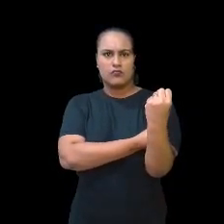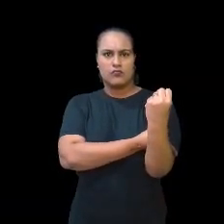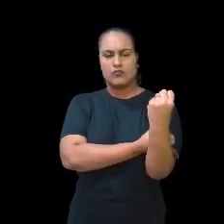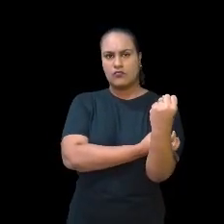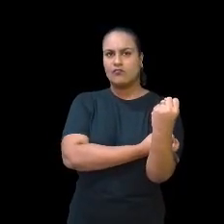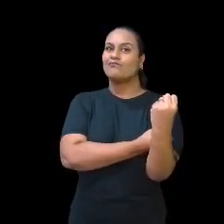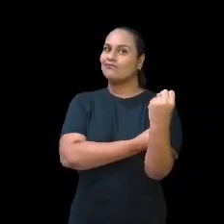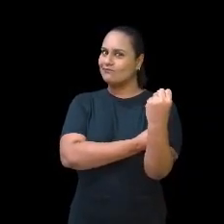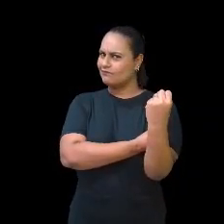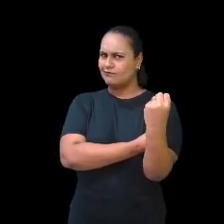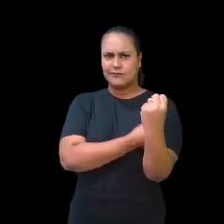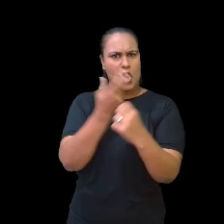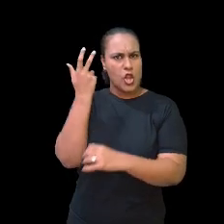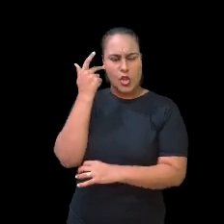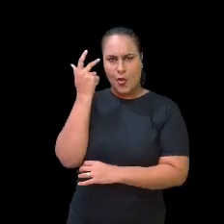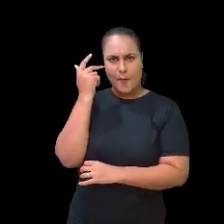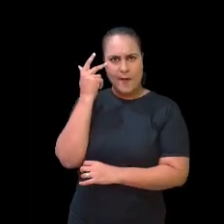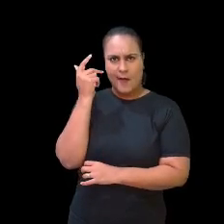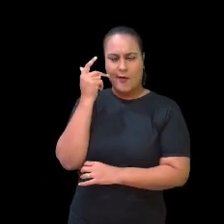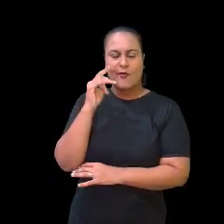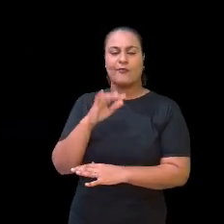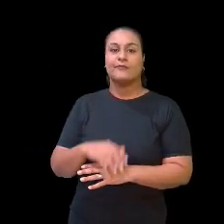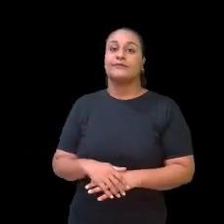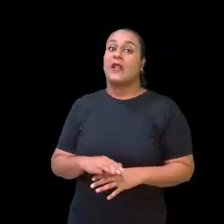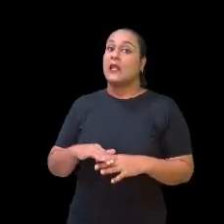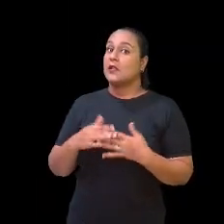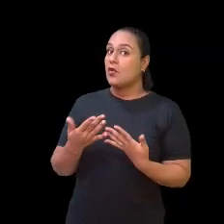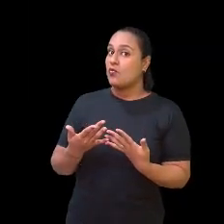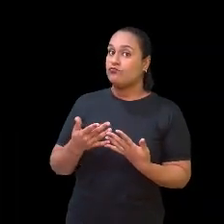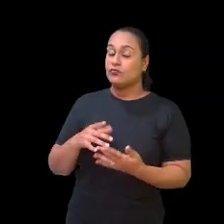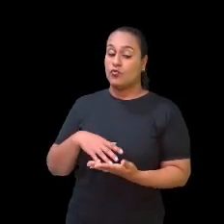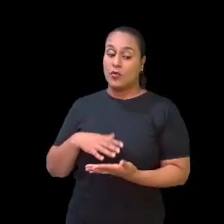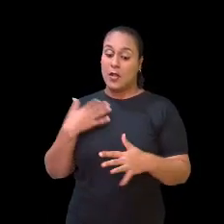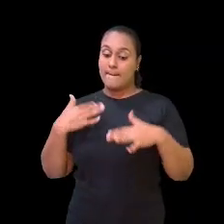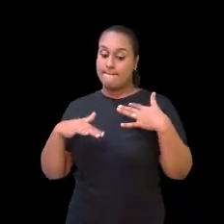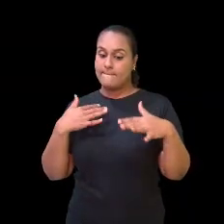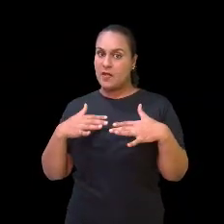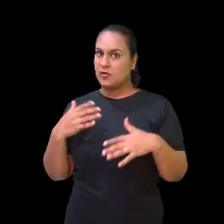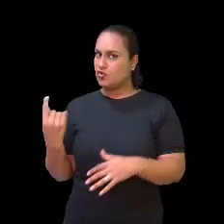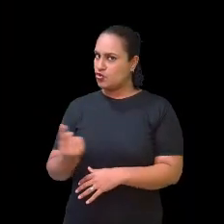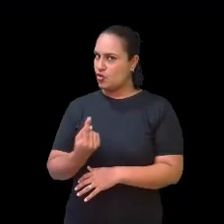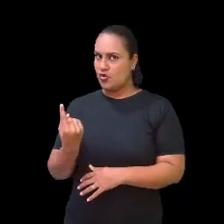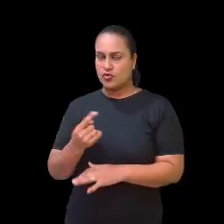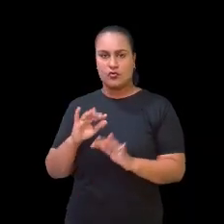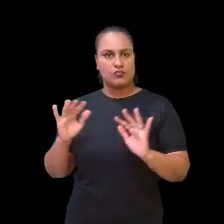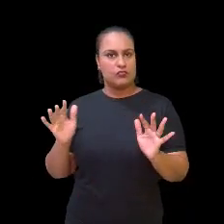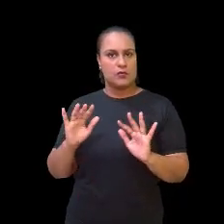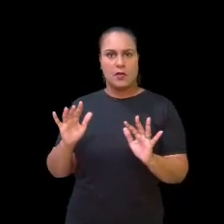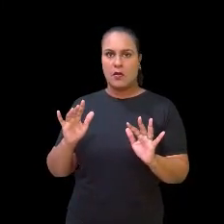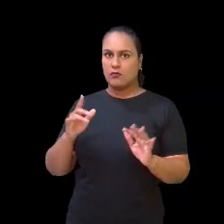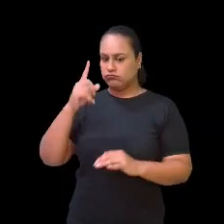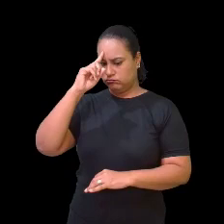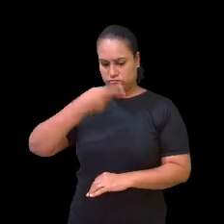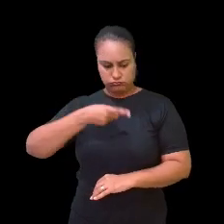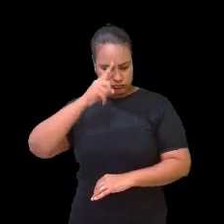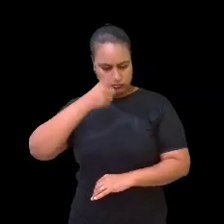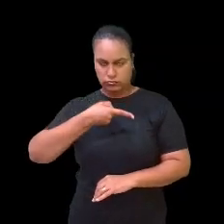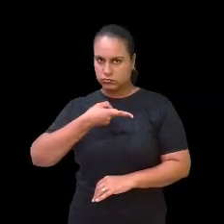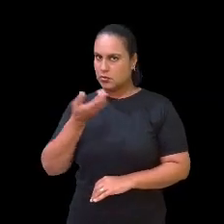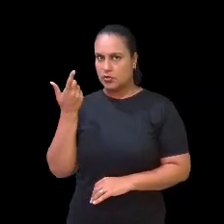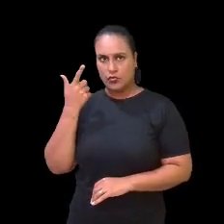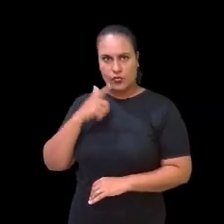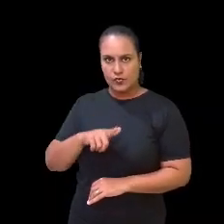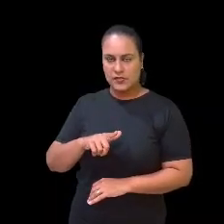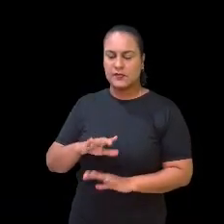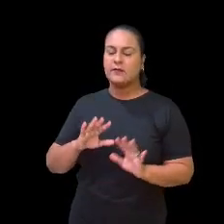tranquilamente esses meus músculos. Quando eles são involuntários, não. Eles funcionam independente do meu querer, tá? Fácil,